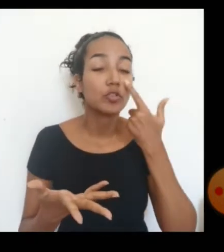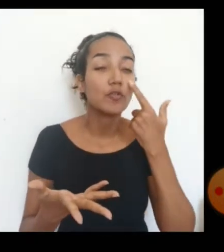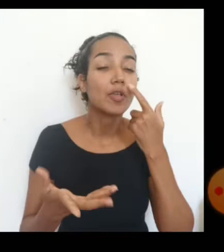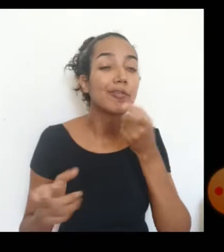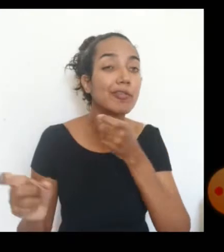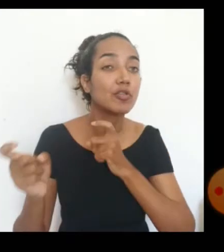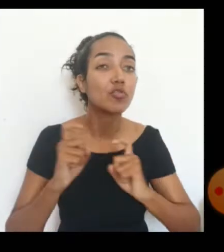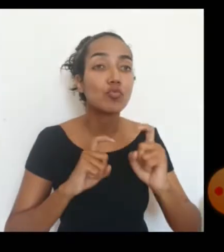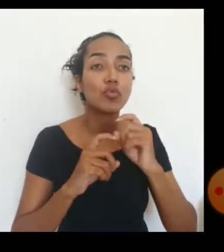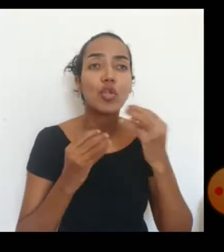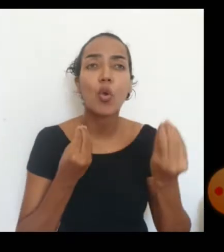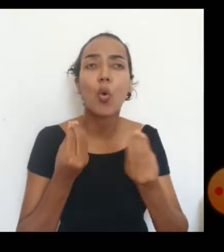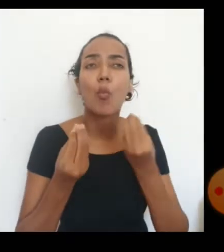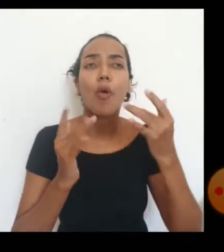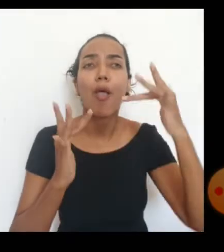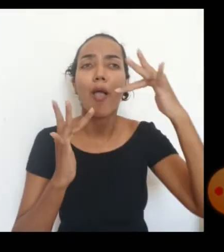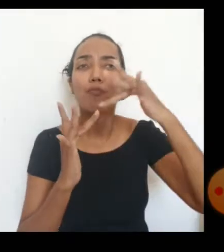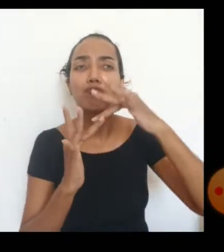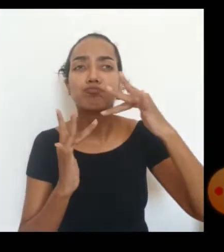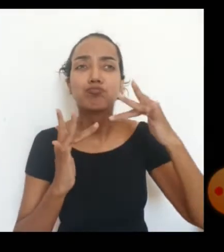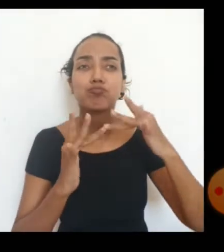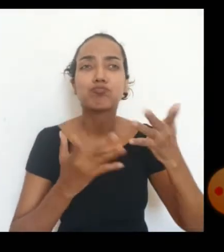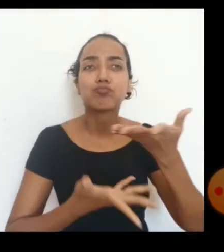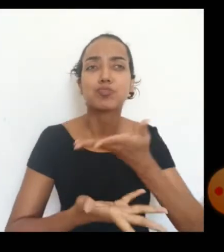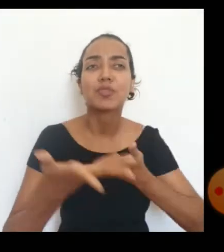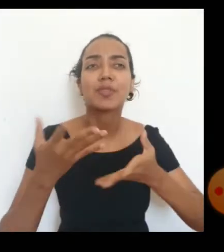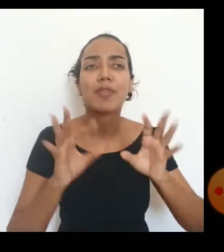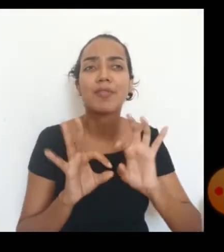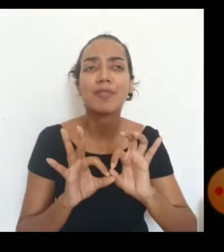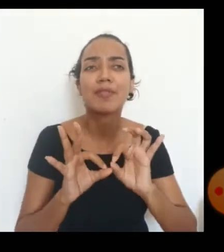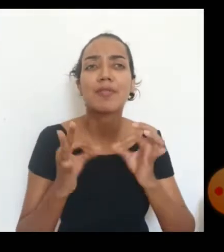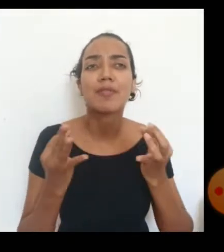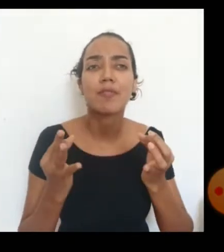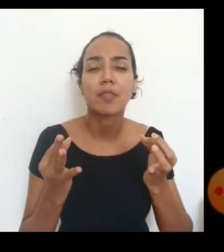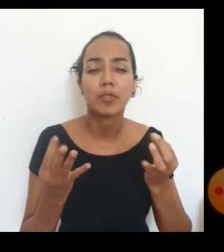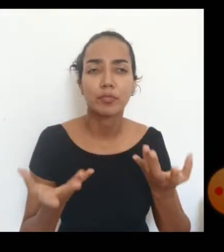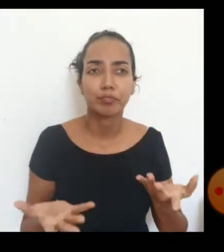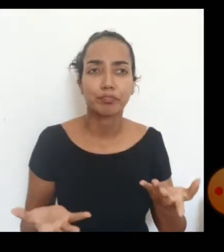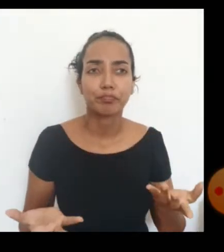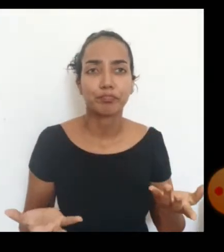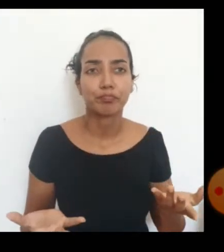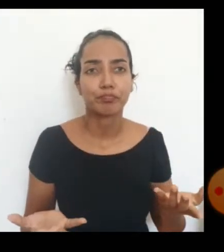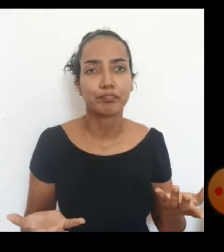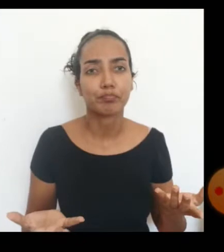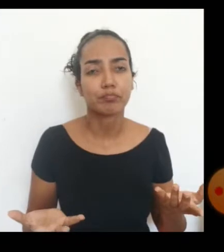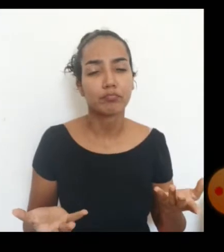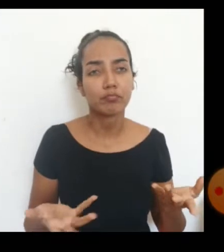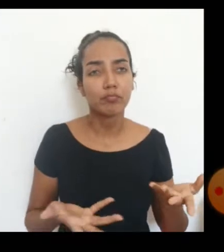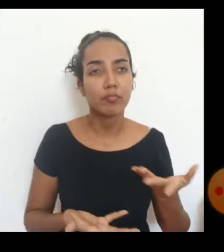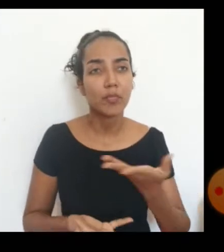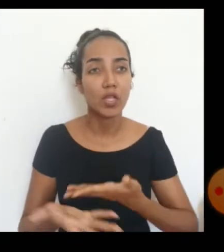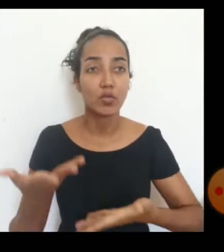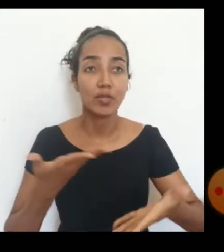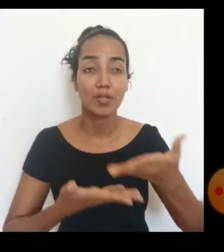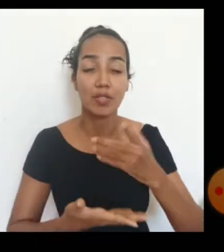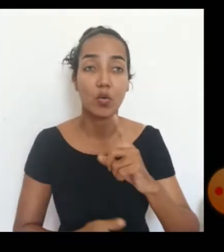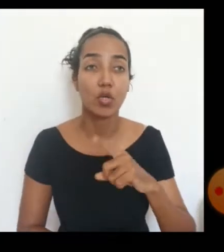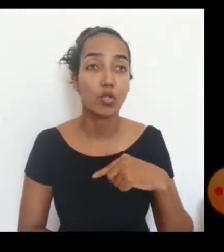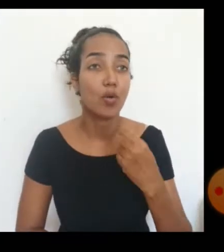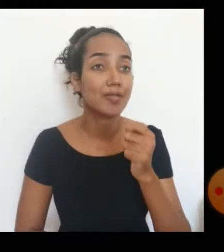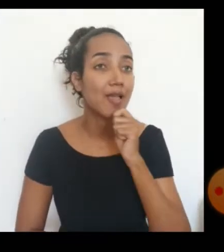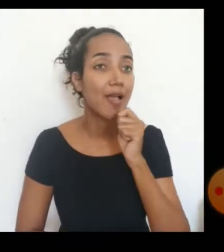as associações mais simples, as associações que ainda a gente não viu como implementar em